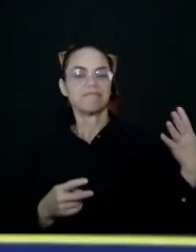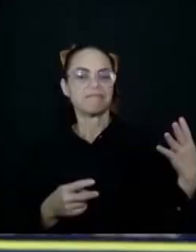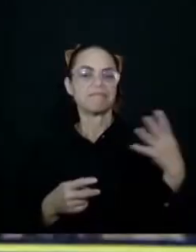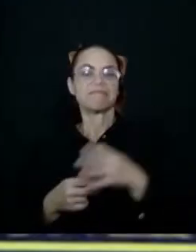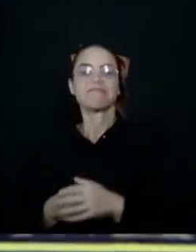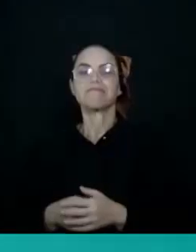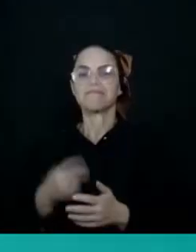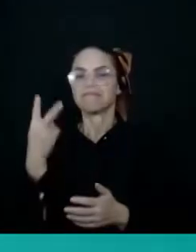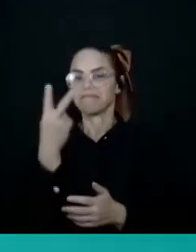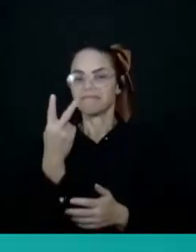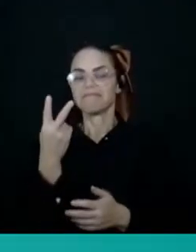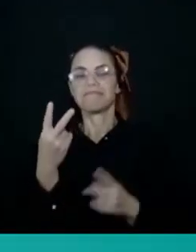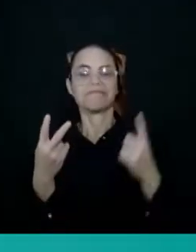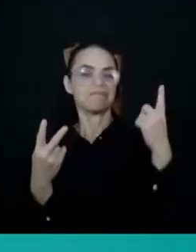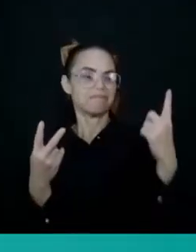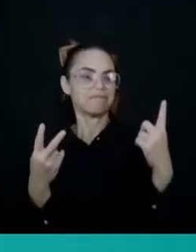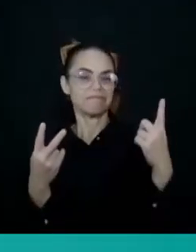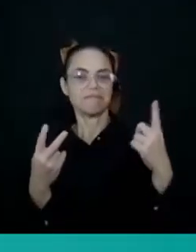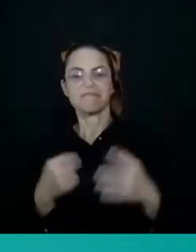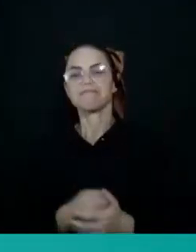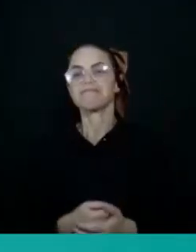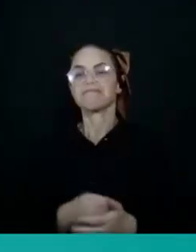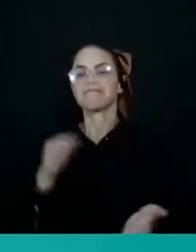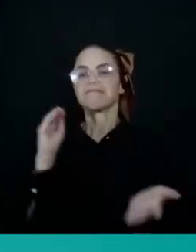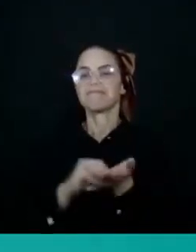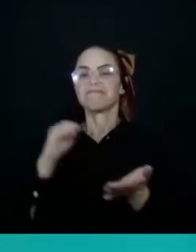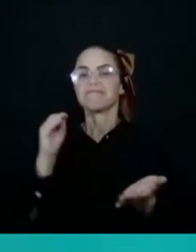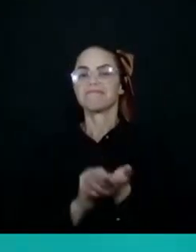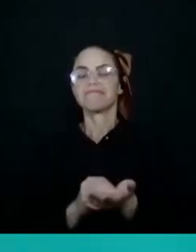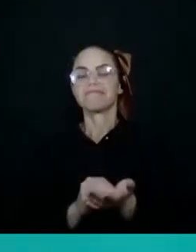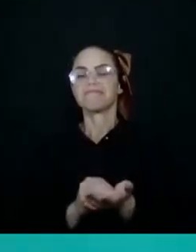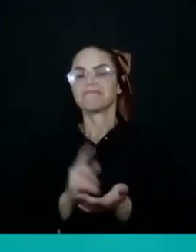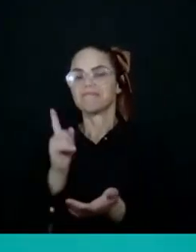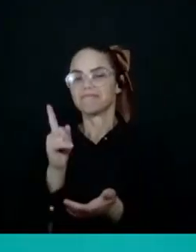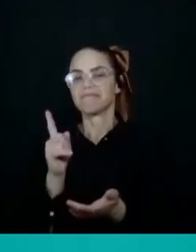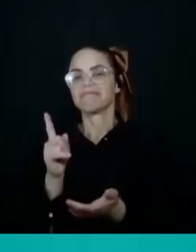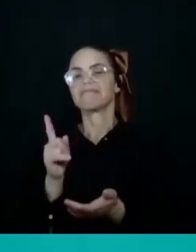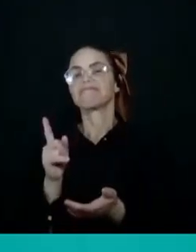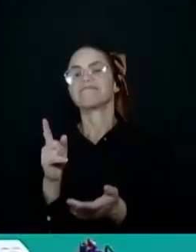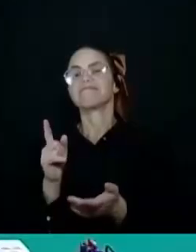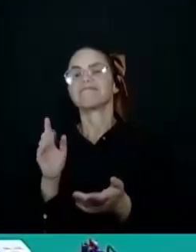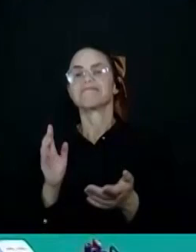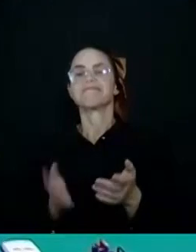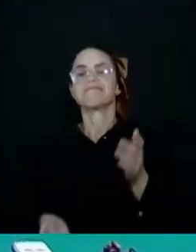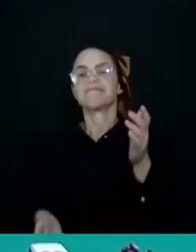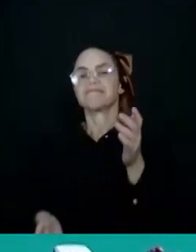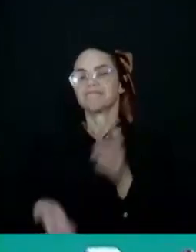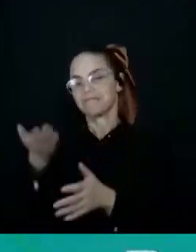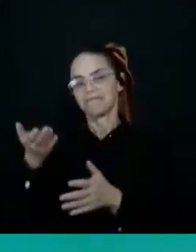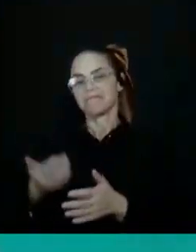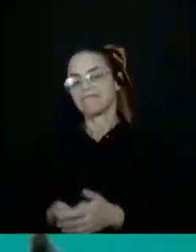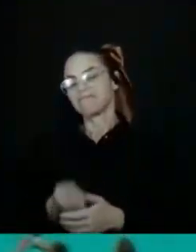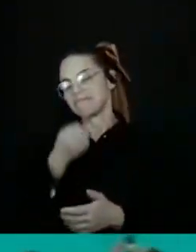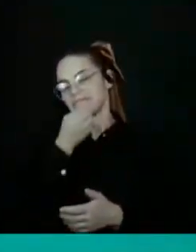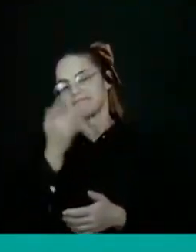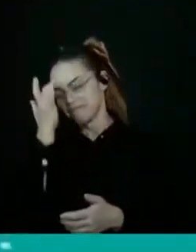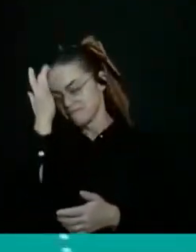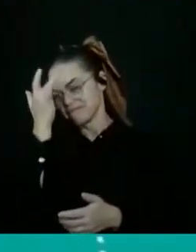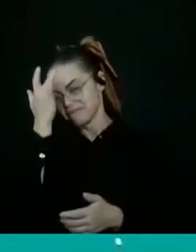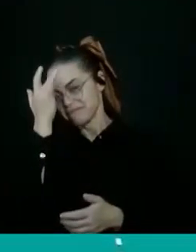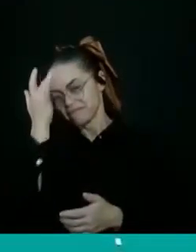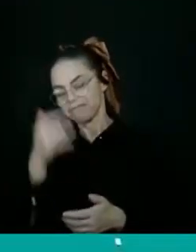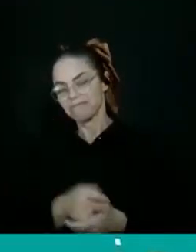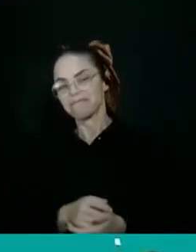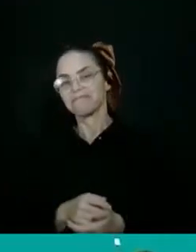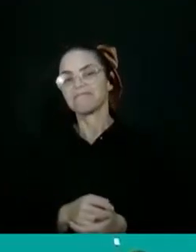2-1. Faltava ainda um set e sacando muito bem, fica mais fácil, né? A partida